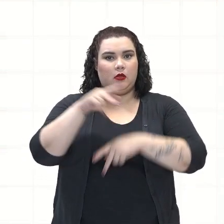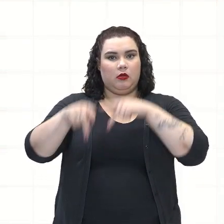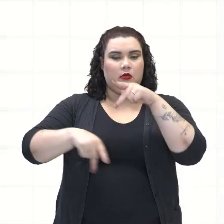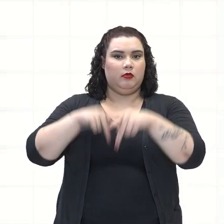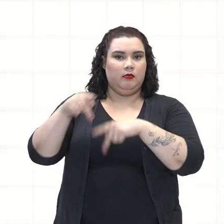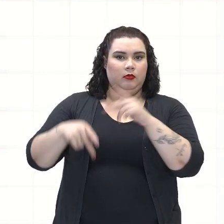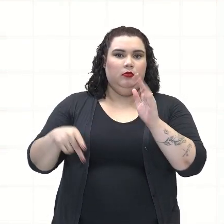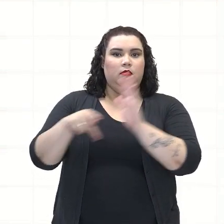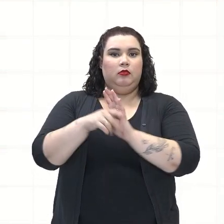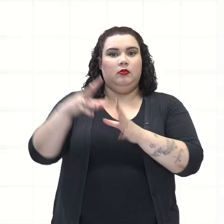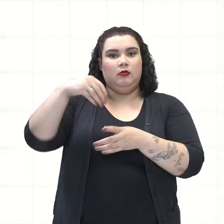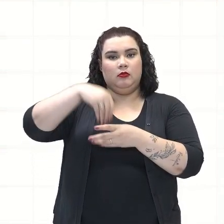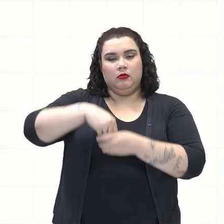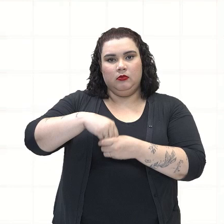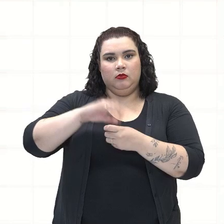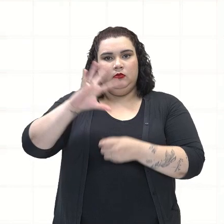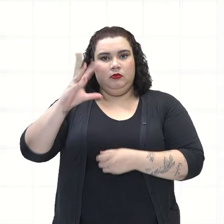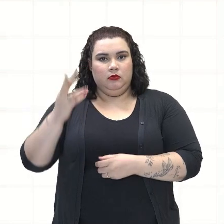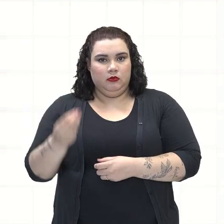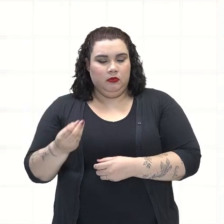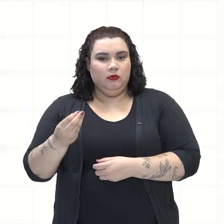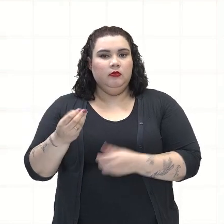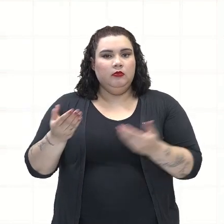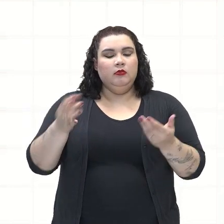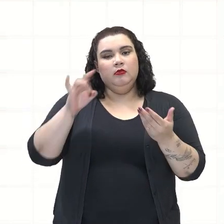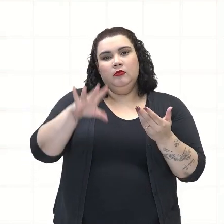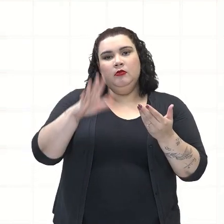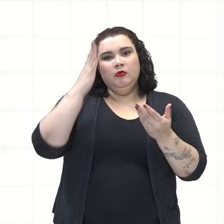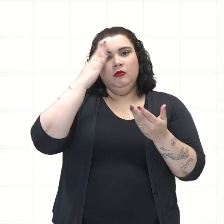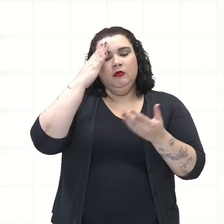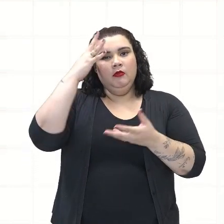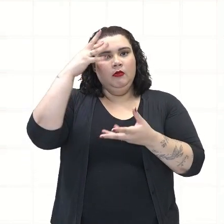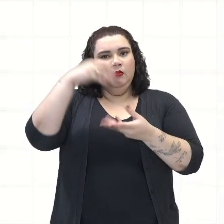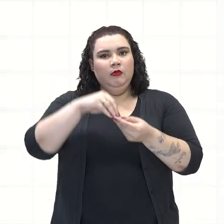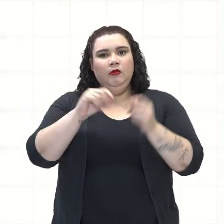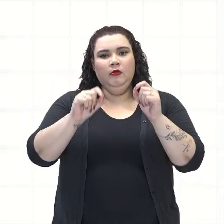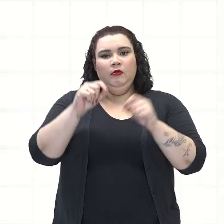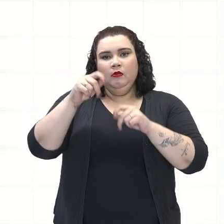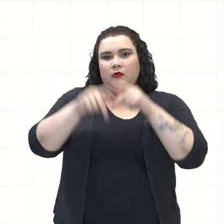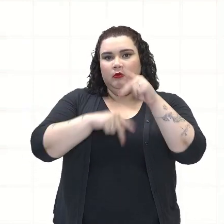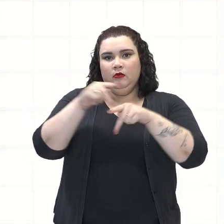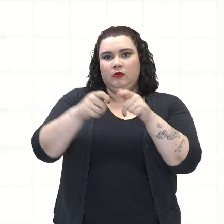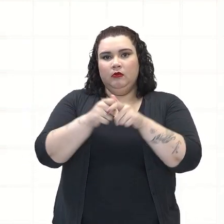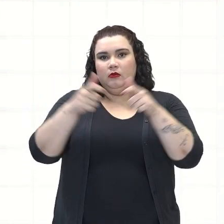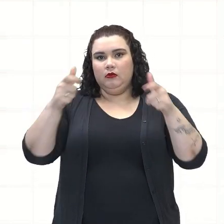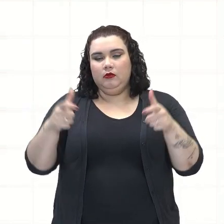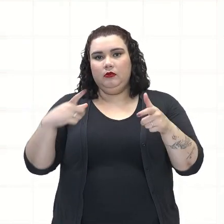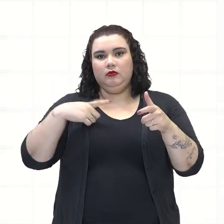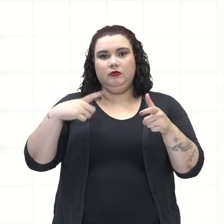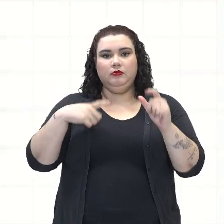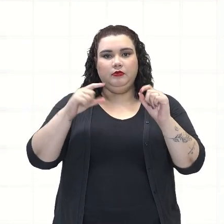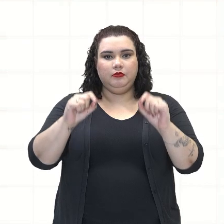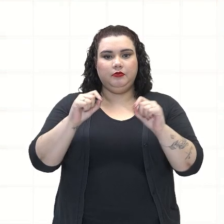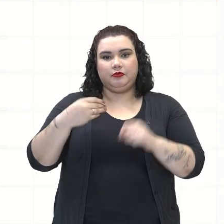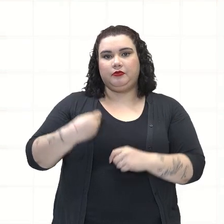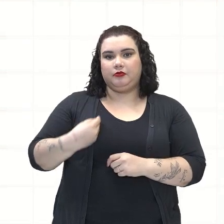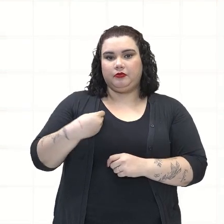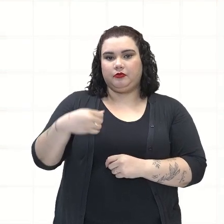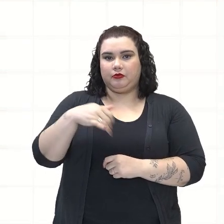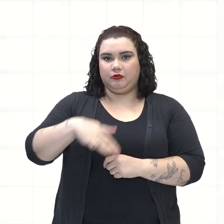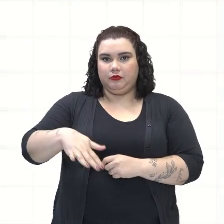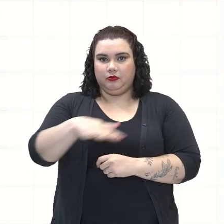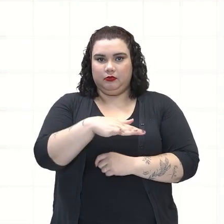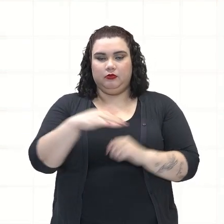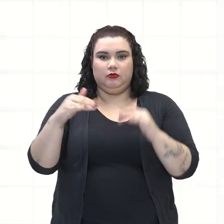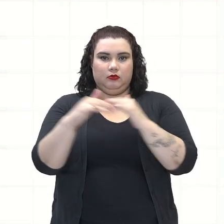população dentro do continente africano. Só significa dizer que a maior parte da população vai passar ali a viver em cidades e